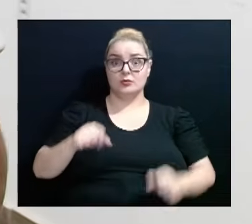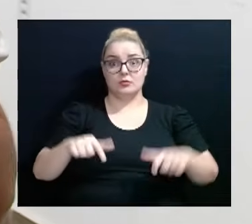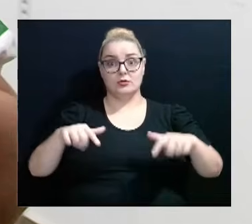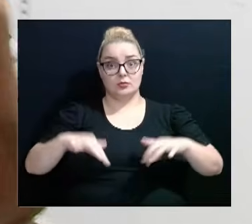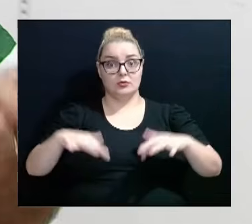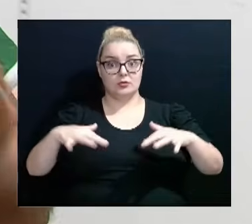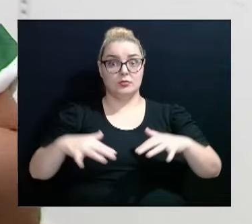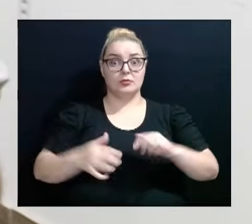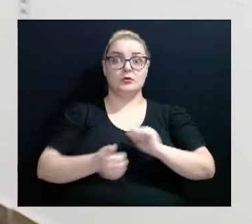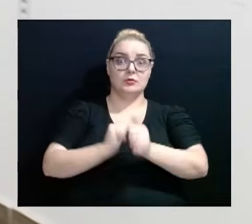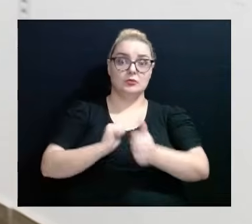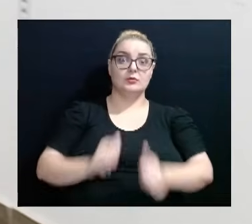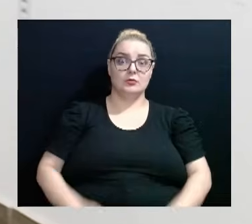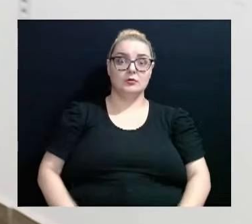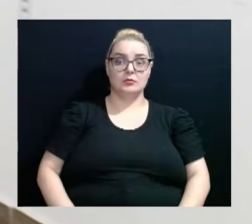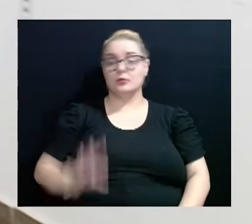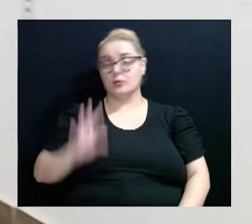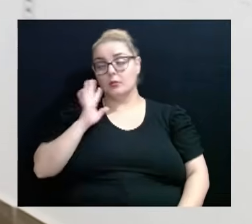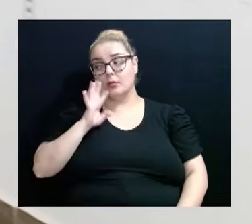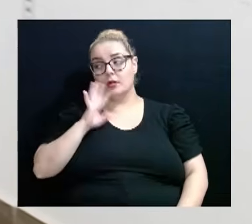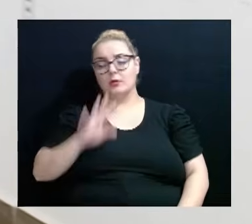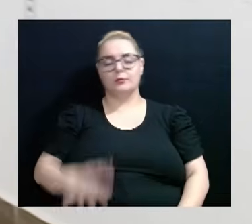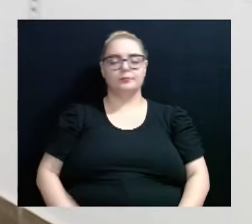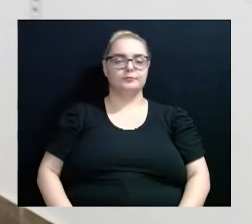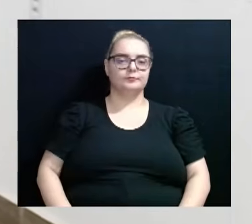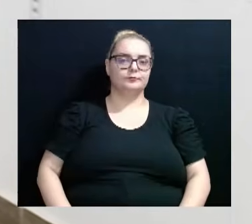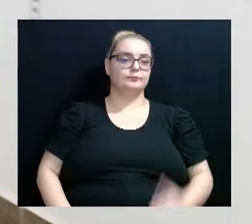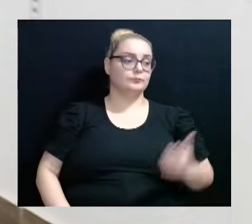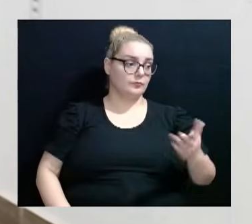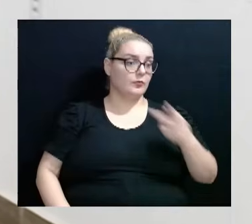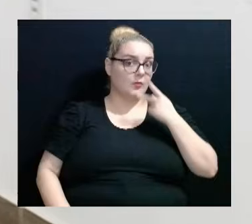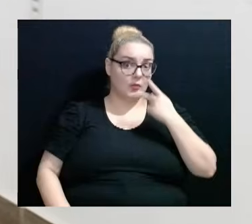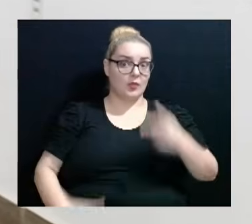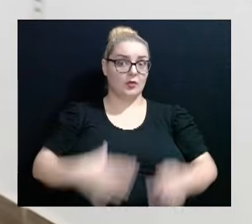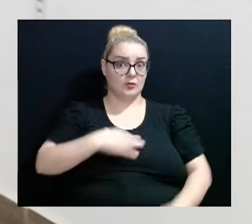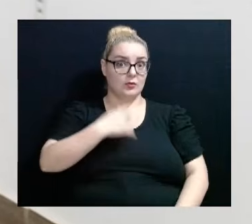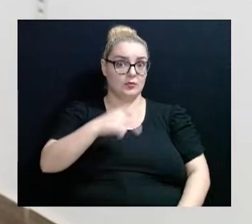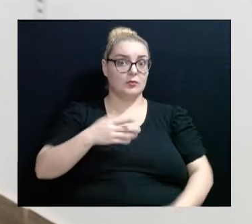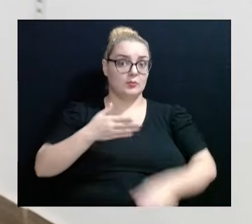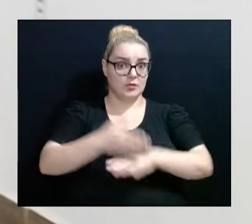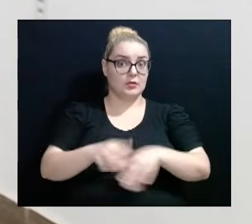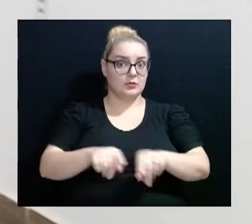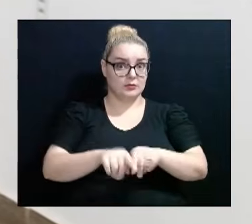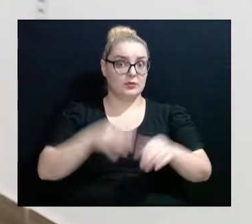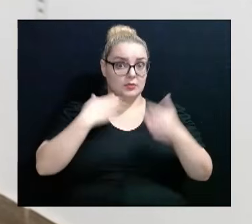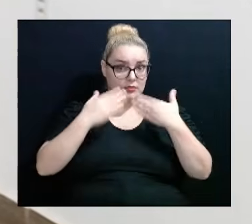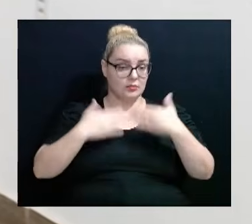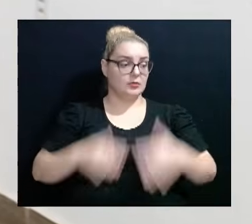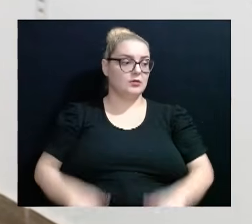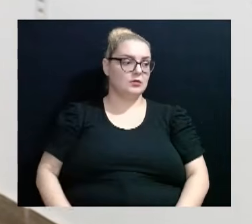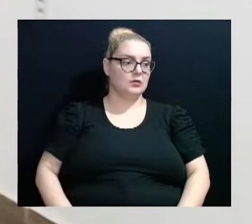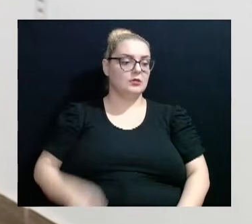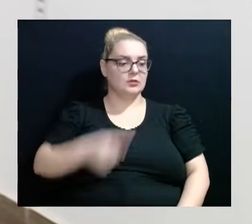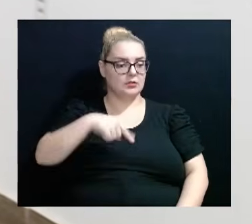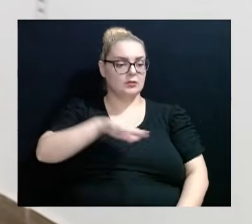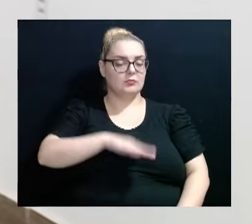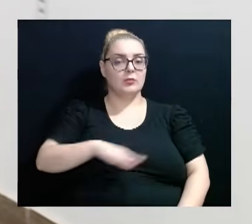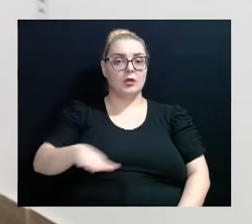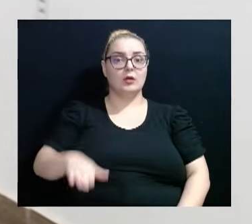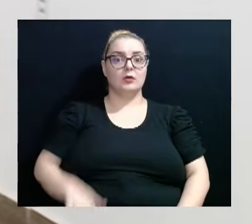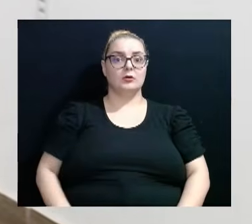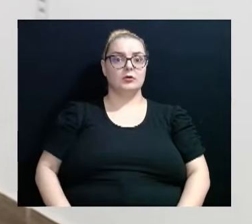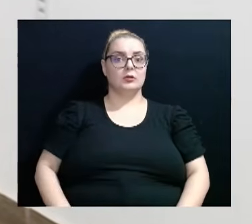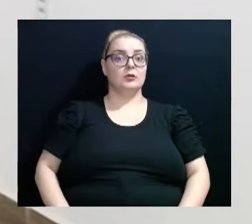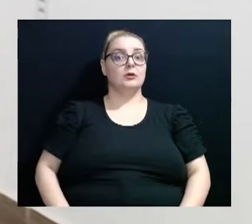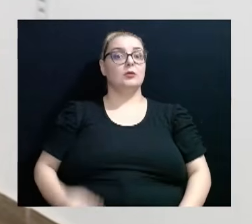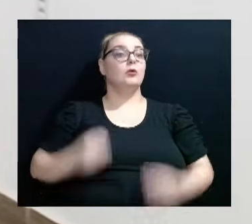de pessoas que se conheceram por conta do esporte. E você disse que seus filhos participam também, a gente vai conversar